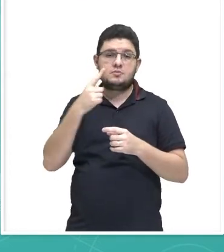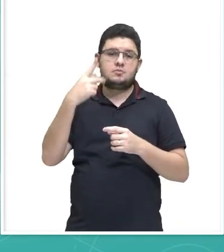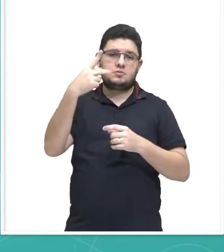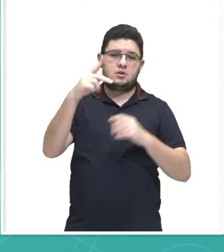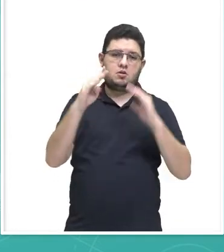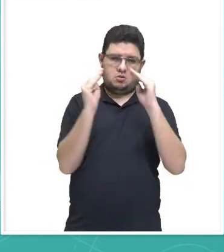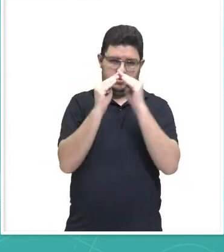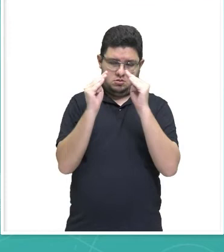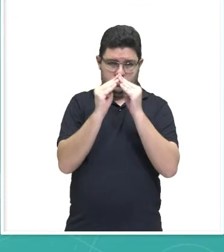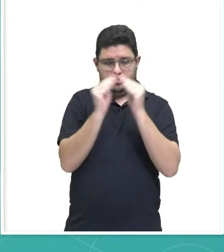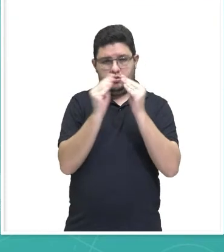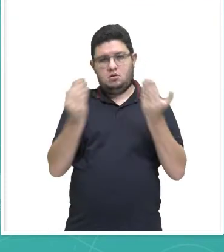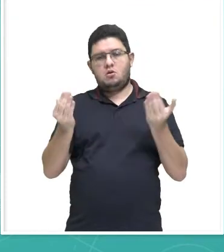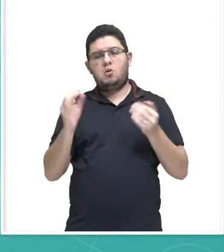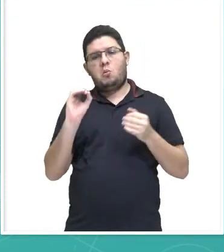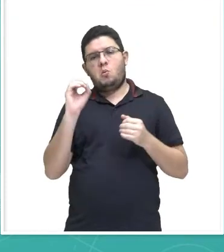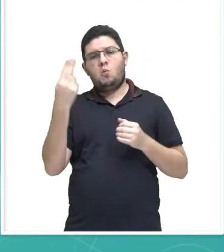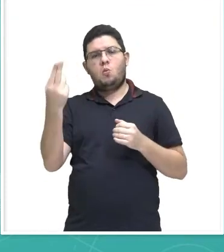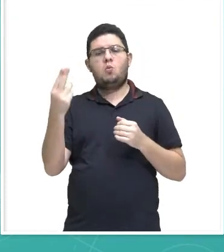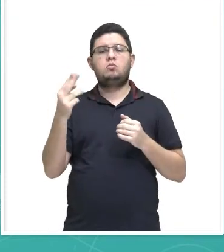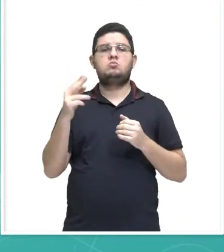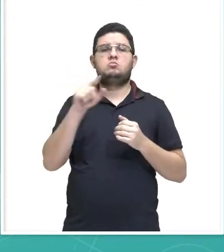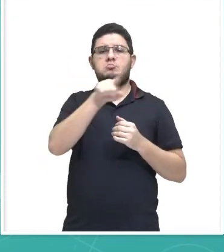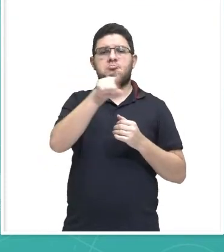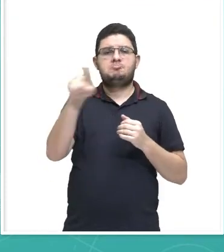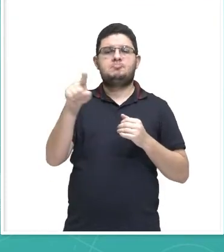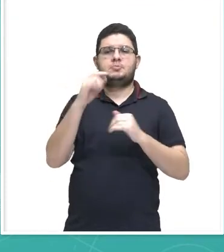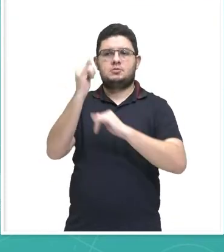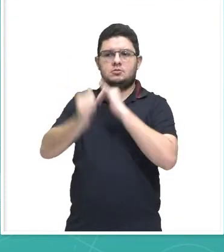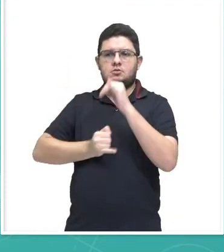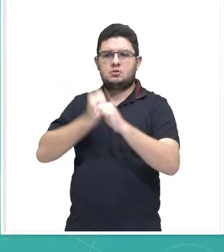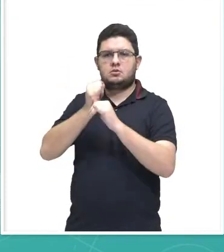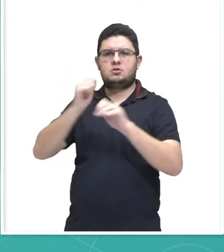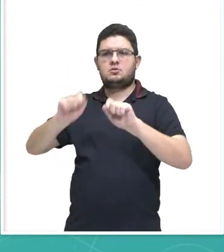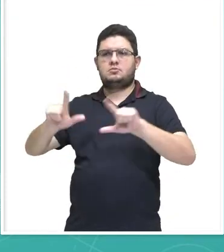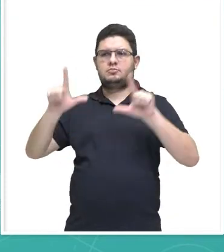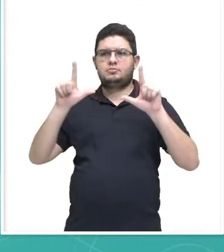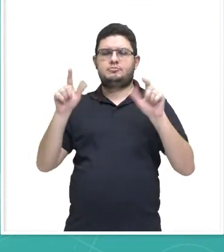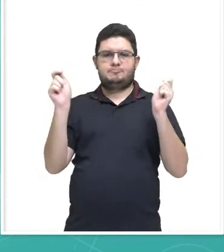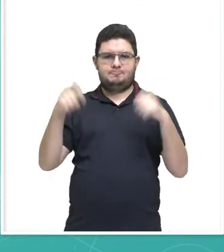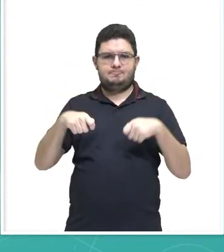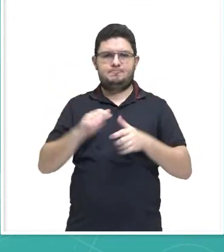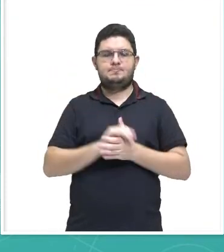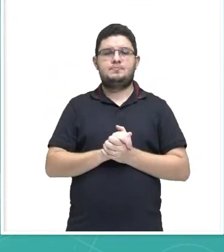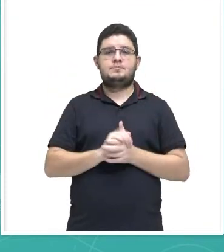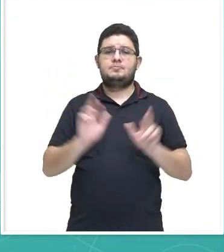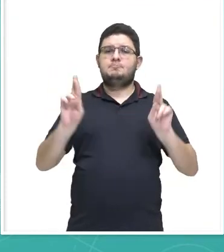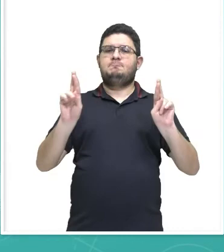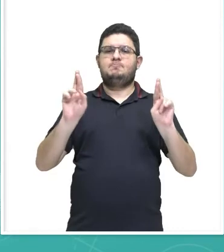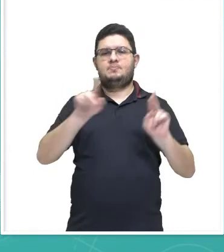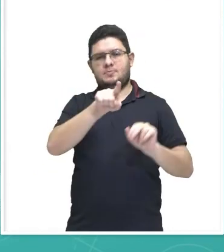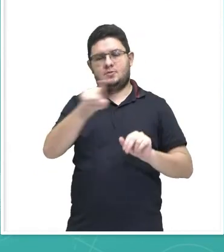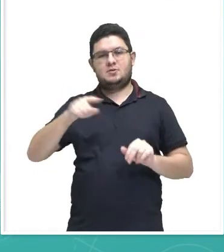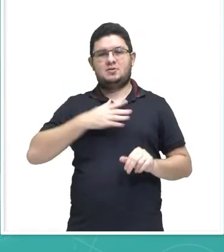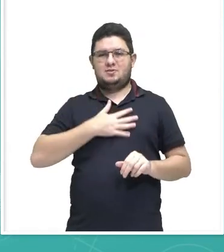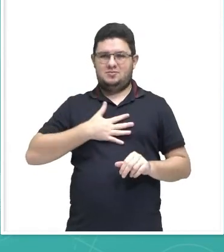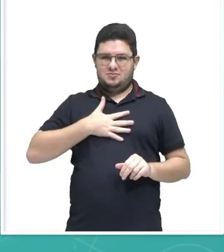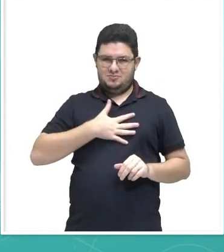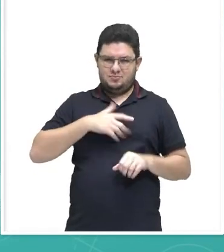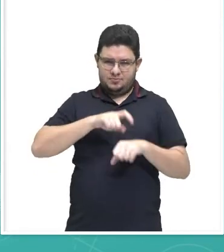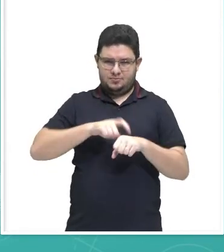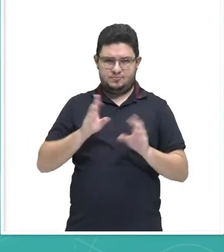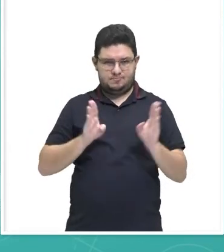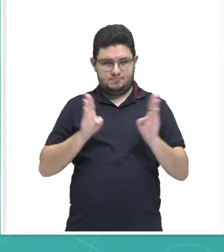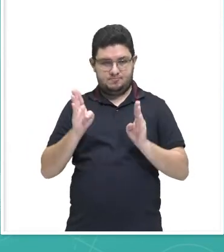vocês ou quando vocês acessam a internet, certo? Espero que vocês tenham gostado desse